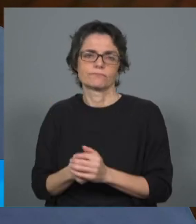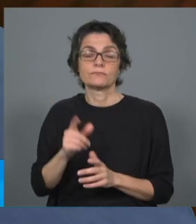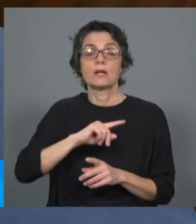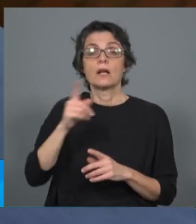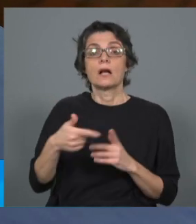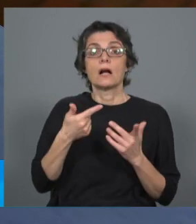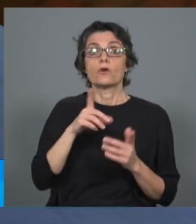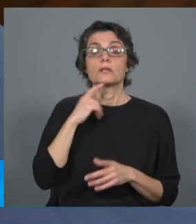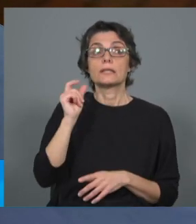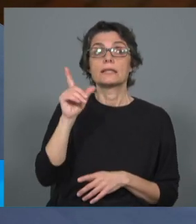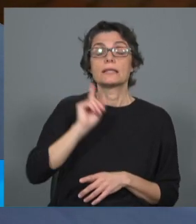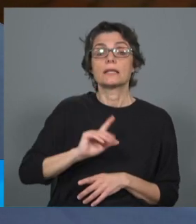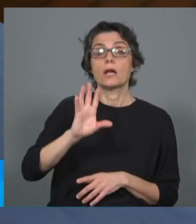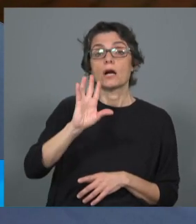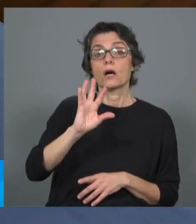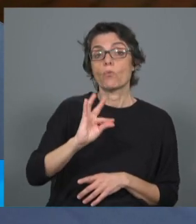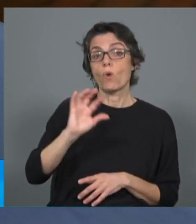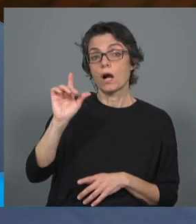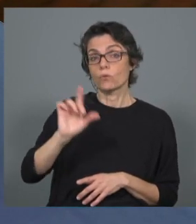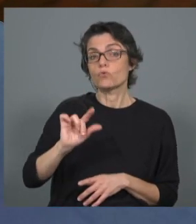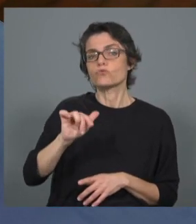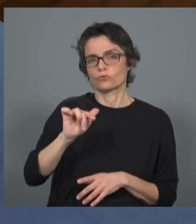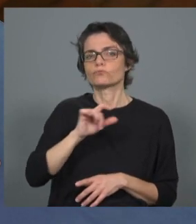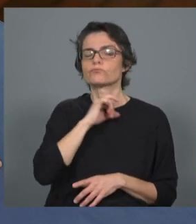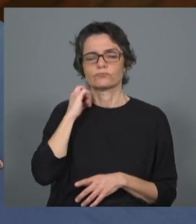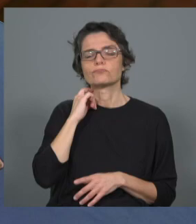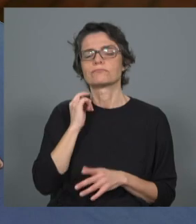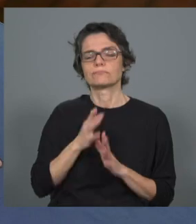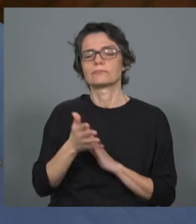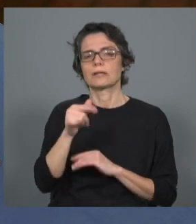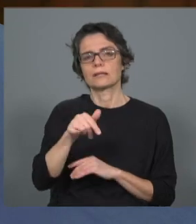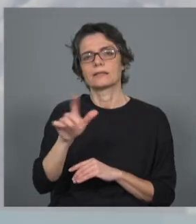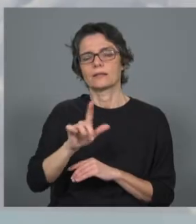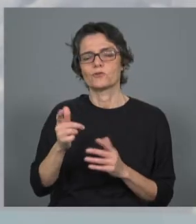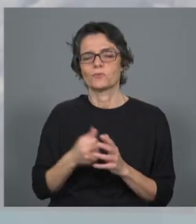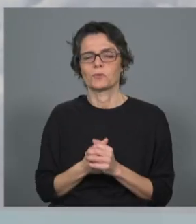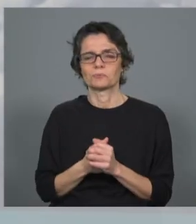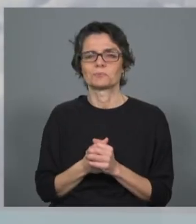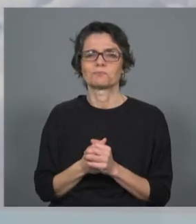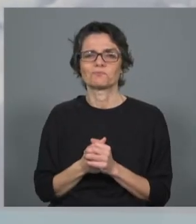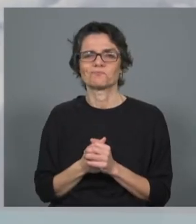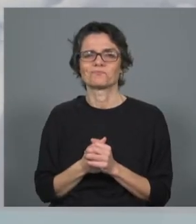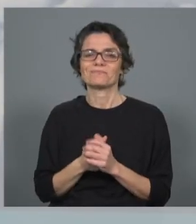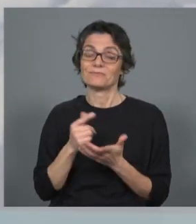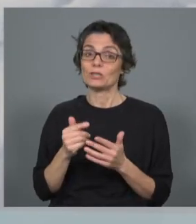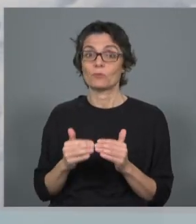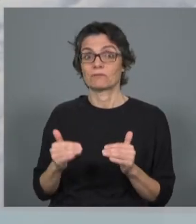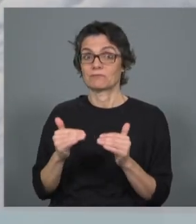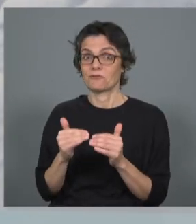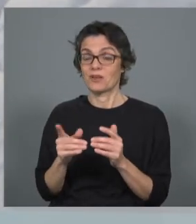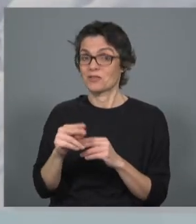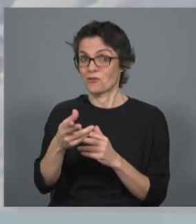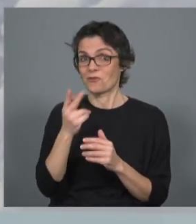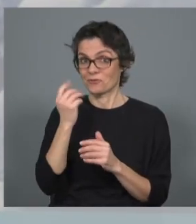julho serei ordenado padre aqui na Diocese de Lisboa. Que será, enfim, conclusão de uma etapa, início de outra, não é? E